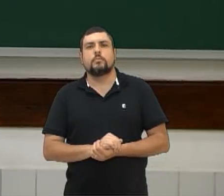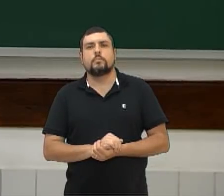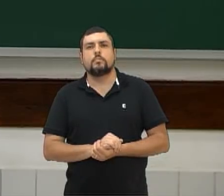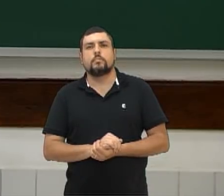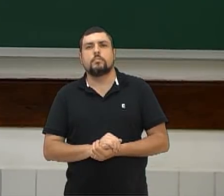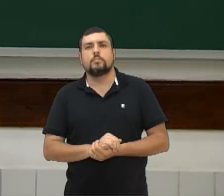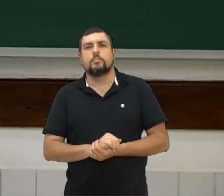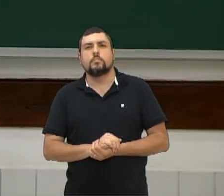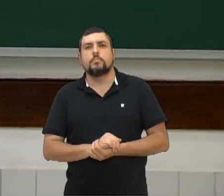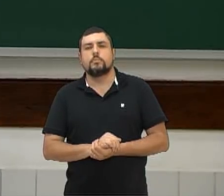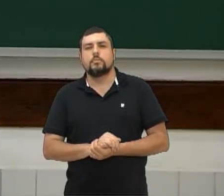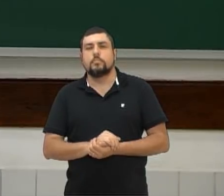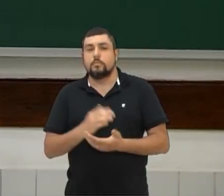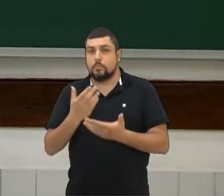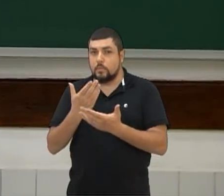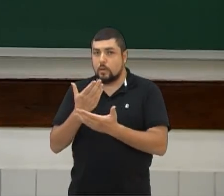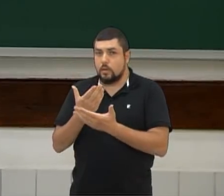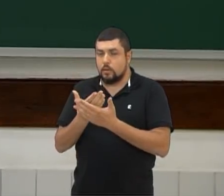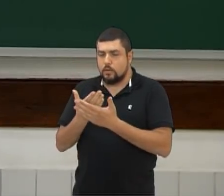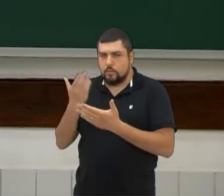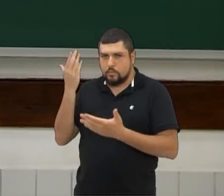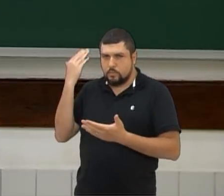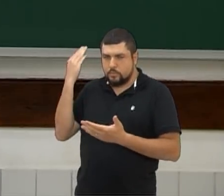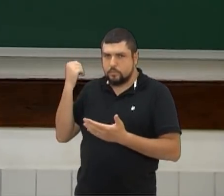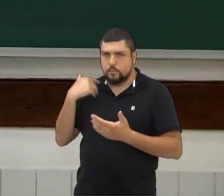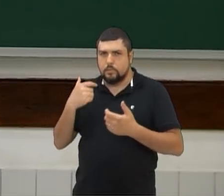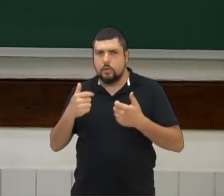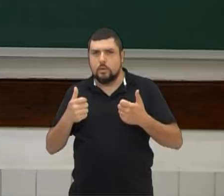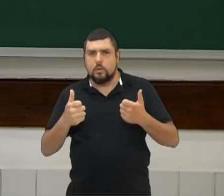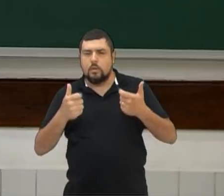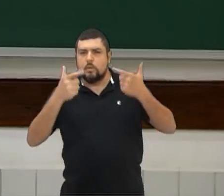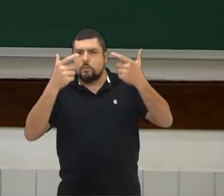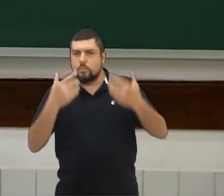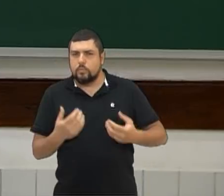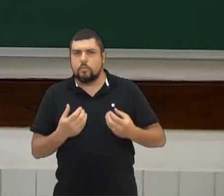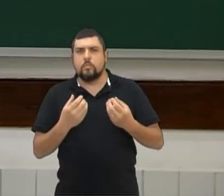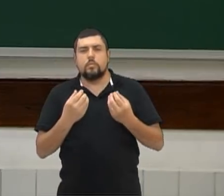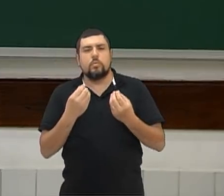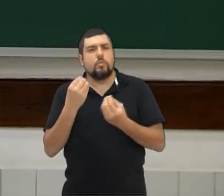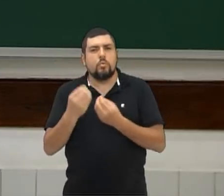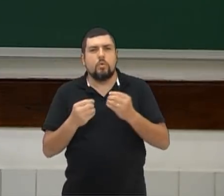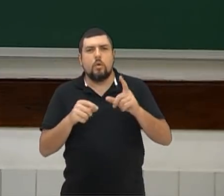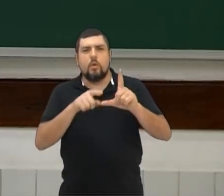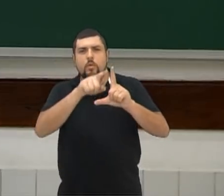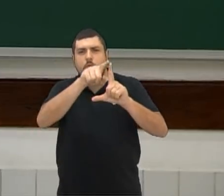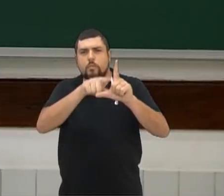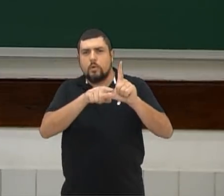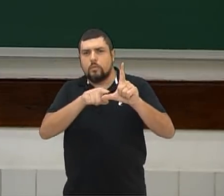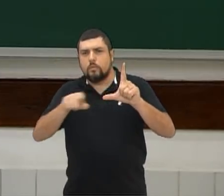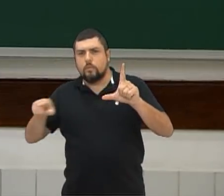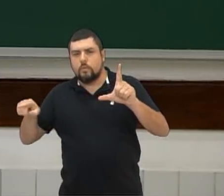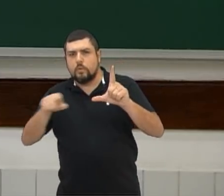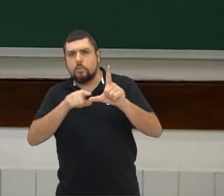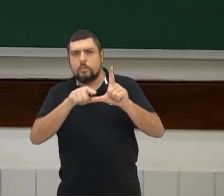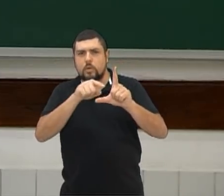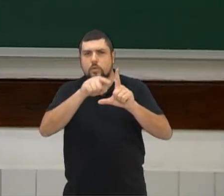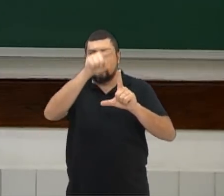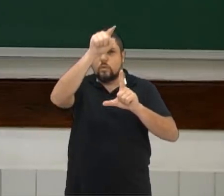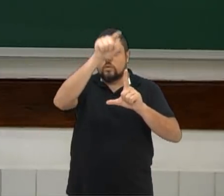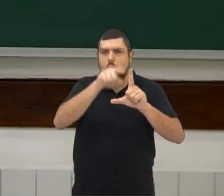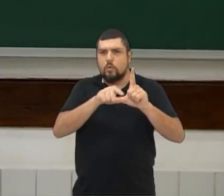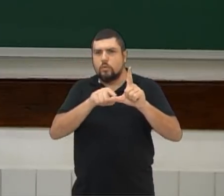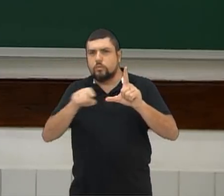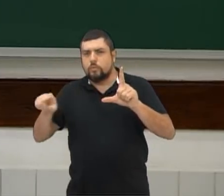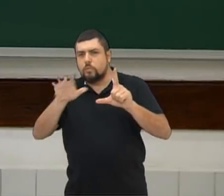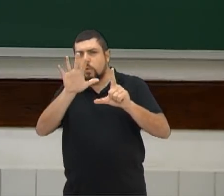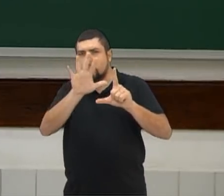Na aula anterior, a gente havia trabalhado sobre o plano cartesiano. Lembram que a gente mexia com o plano cartesiano, tinha